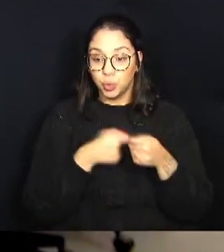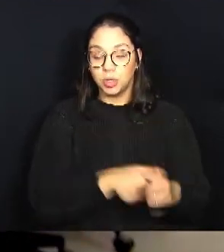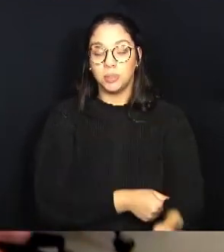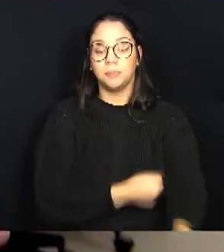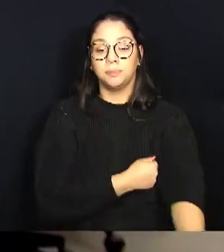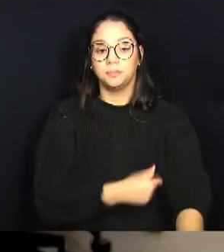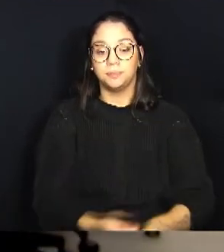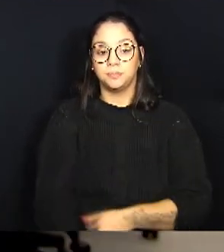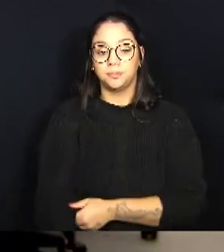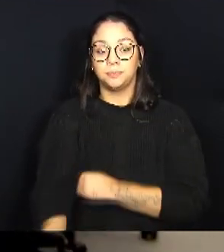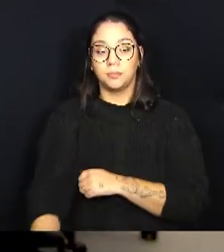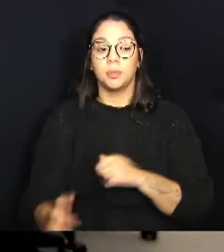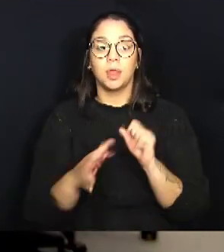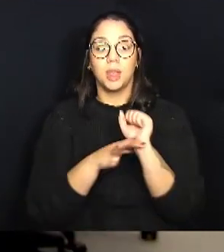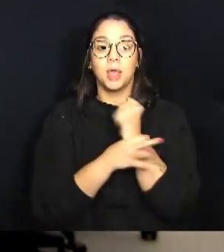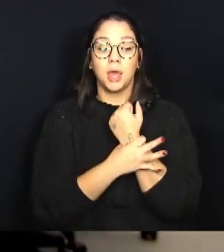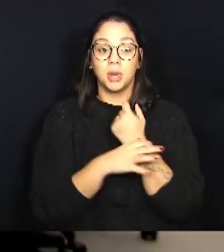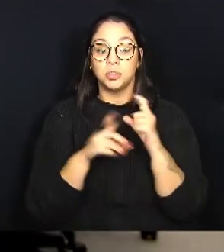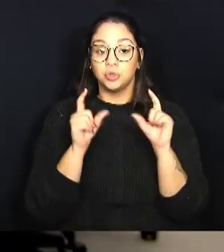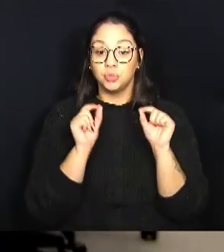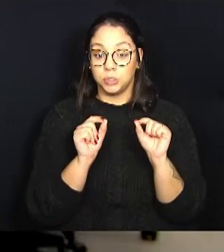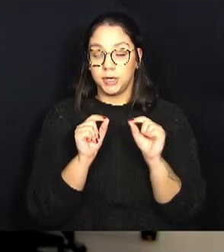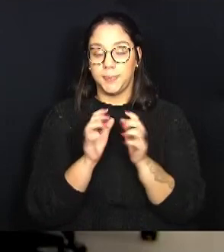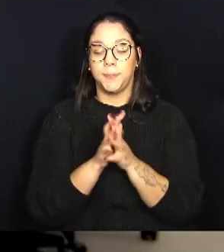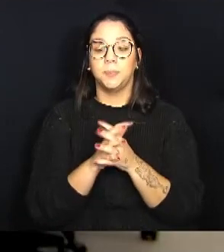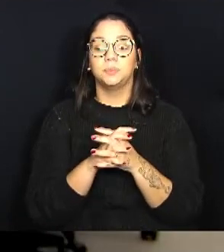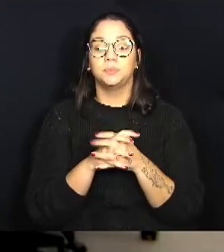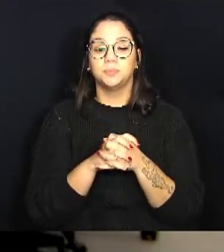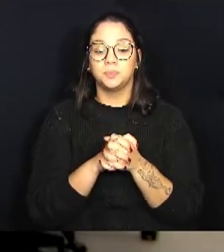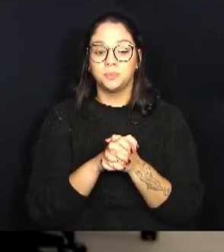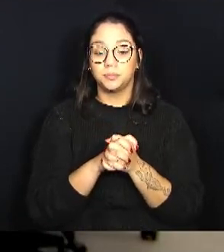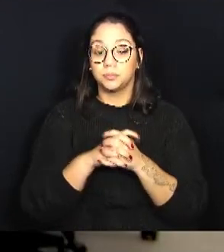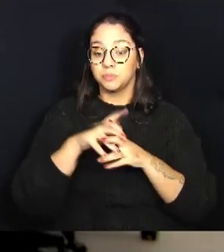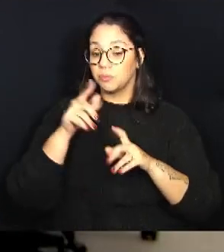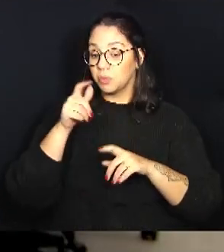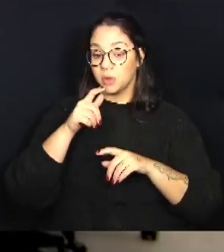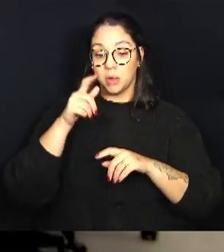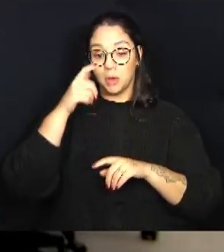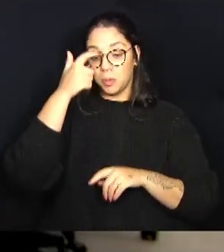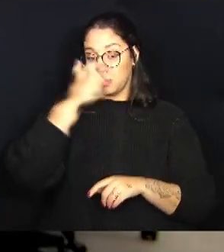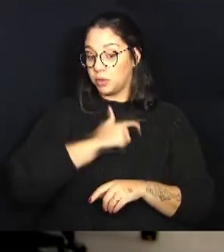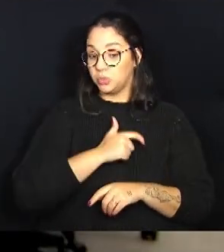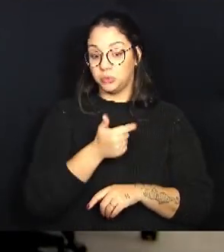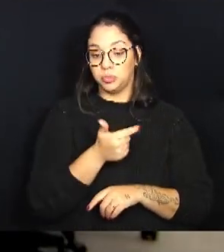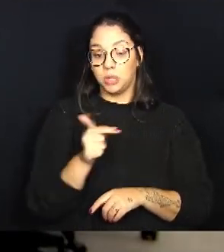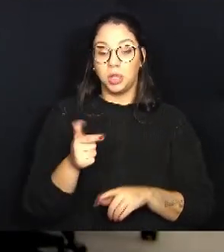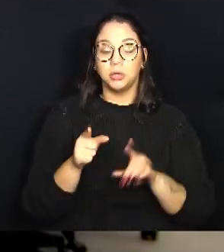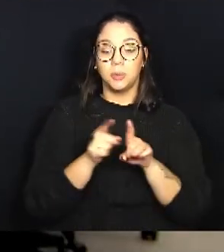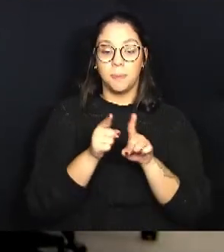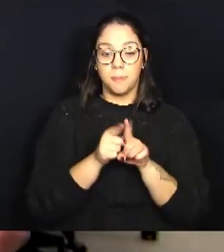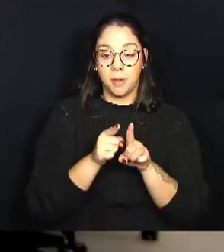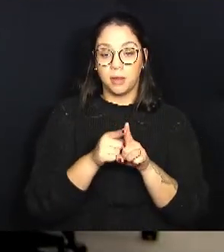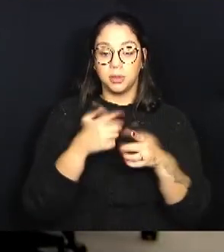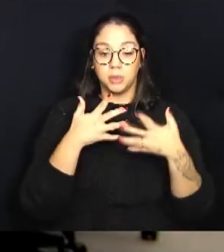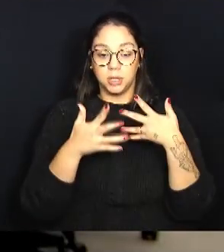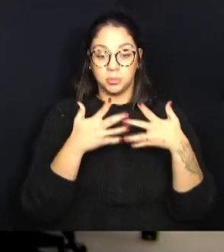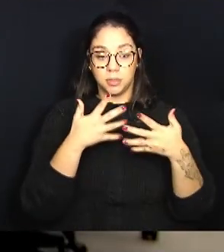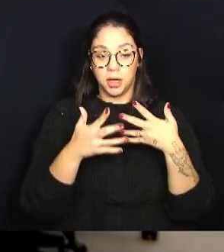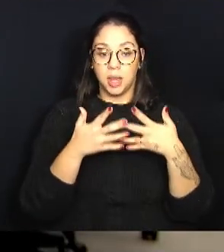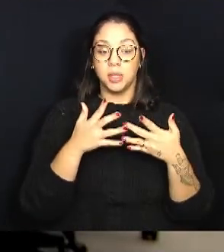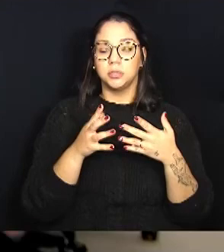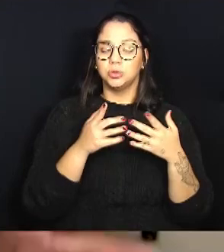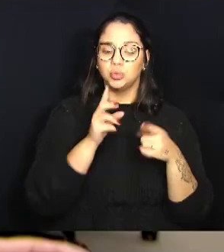que garantem a impessoalidade, transparência e assim o cuidado,